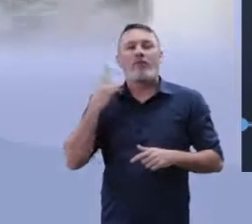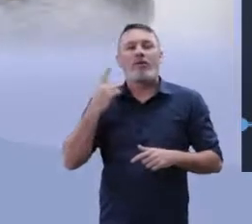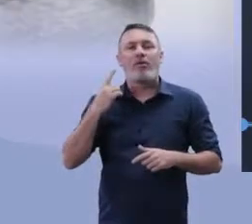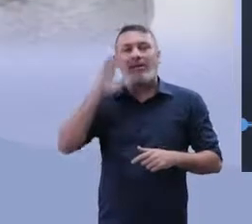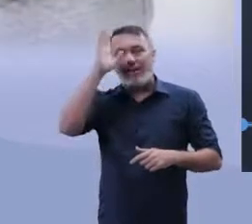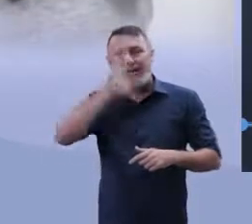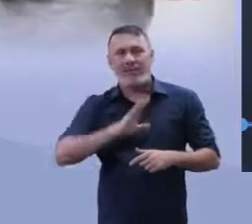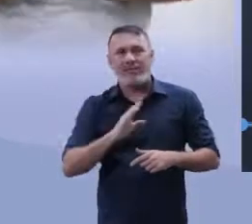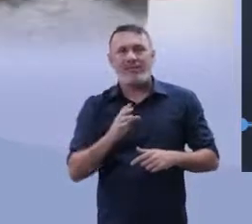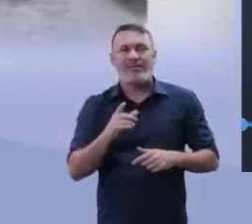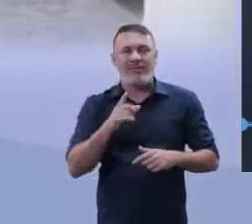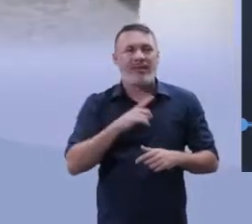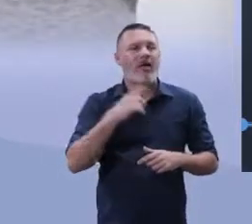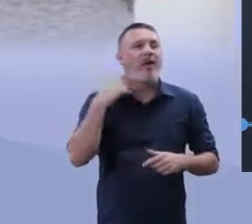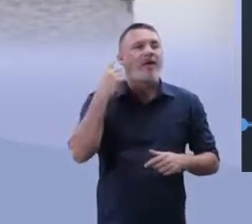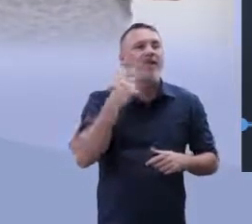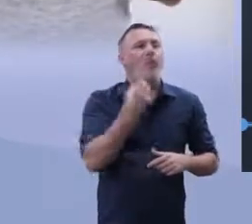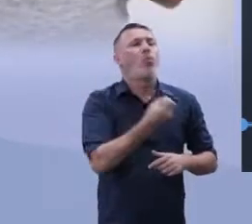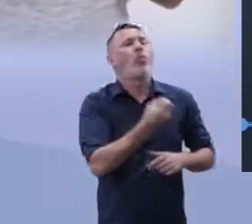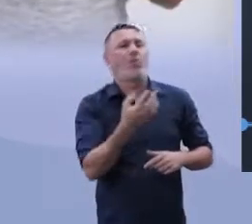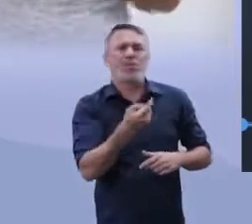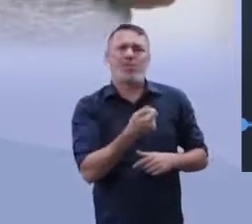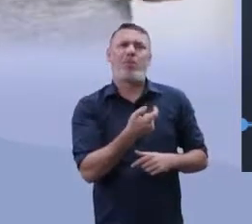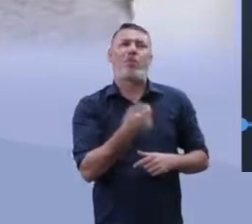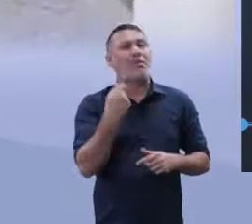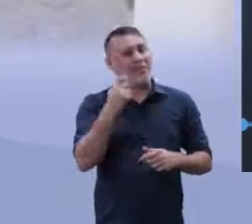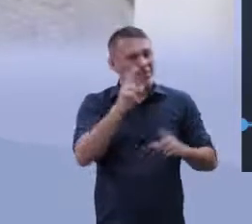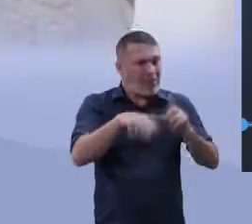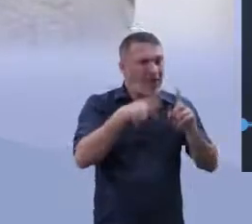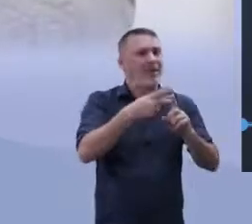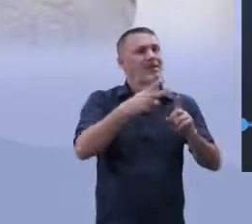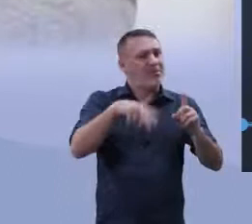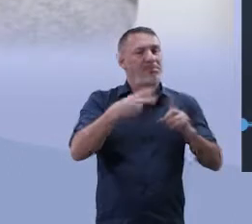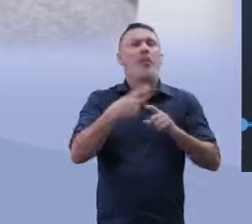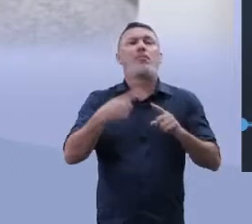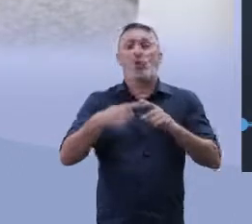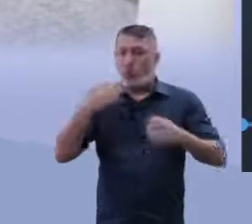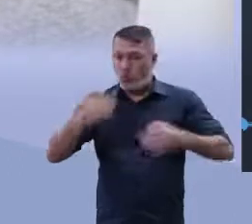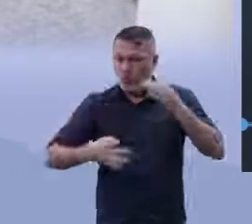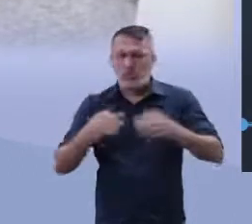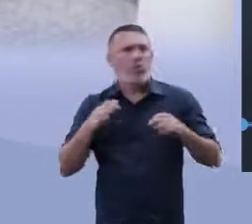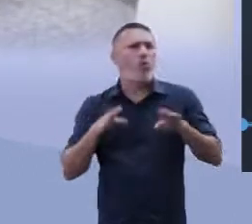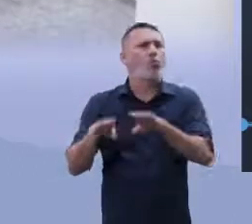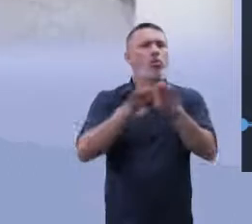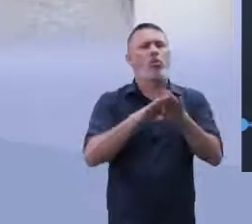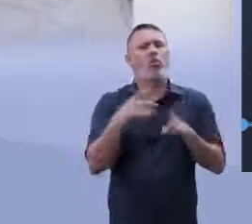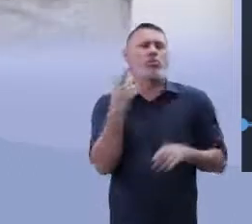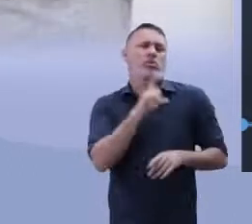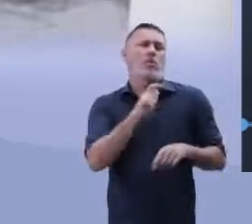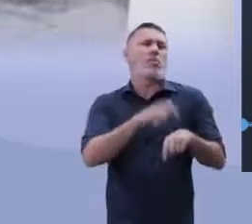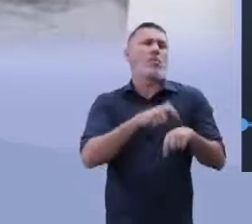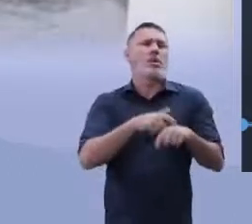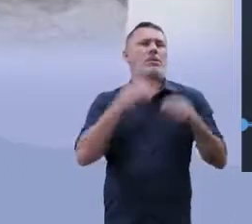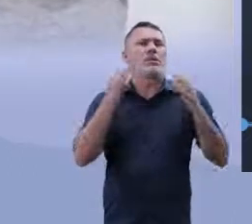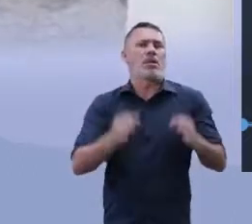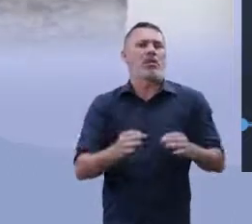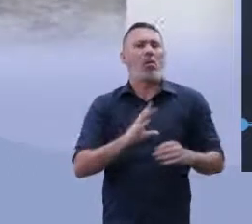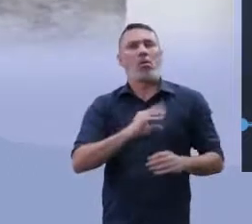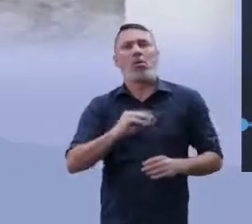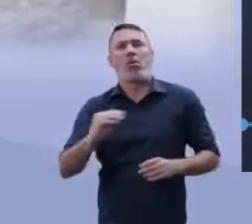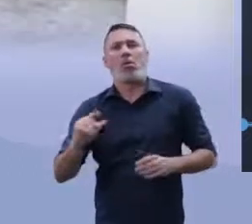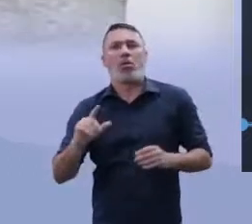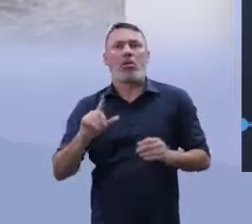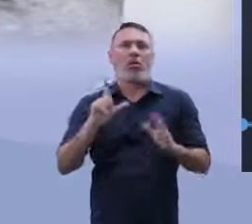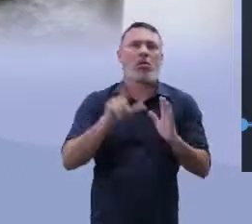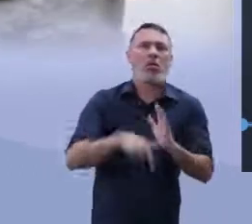eu preciso da expansão do número de defensores nos lugares, a garantir os julgamentos de forma eficaz para todos,